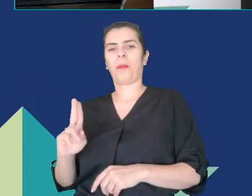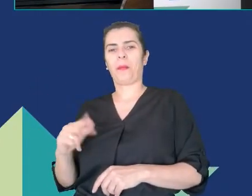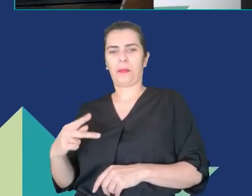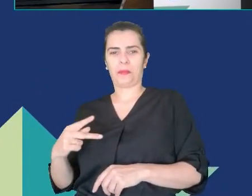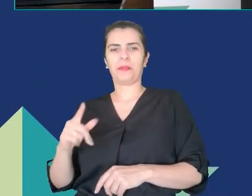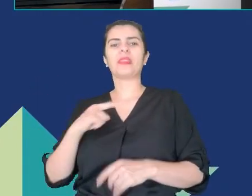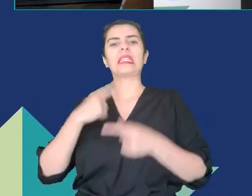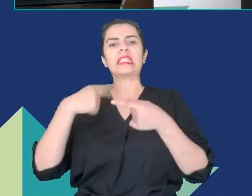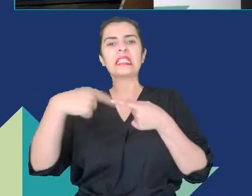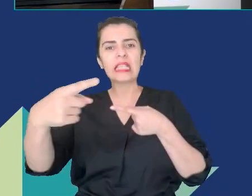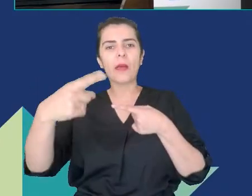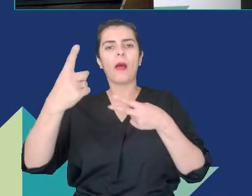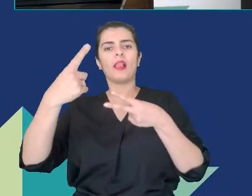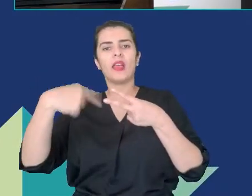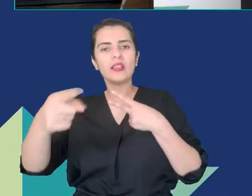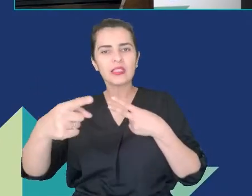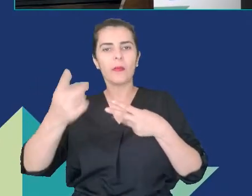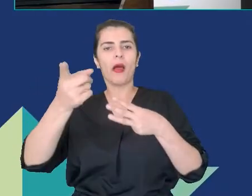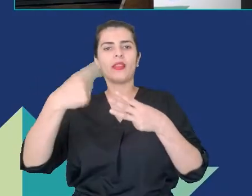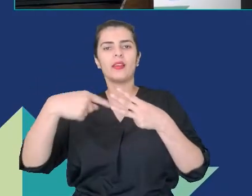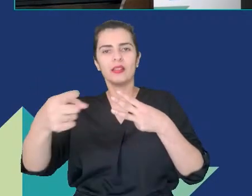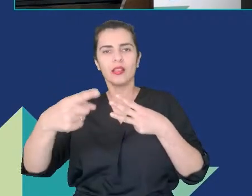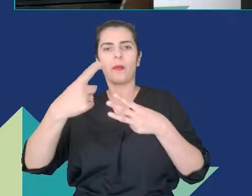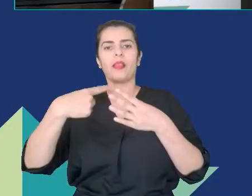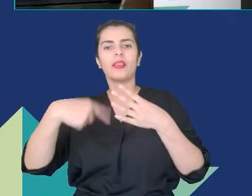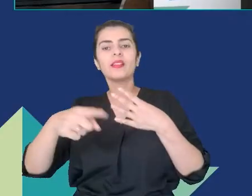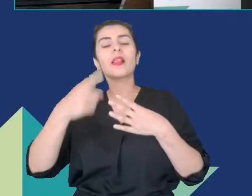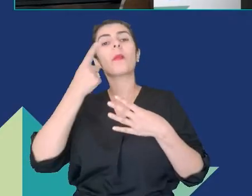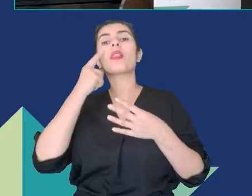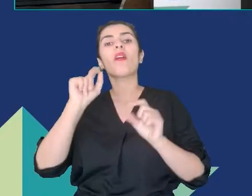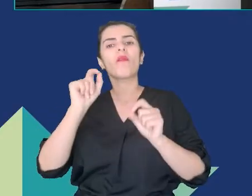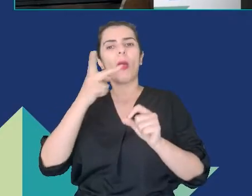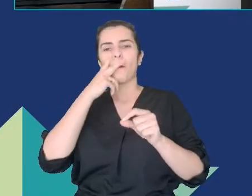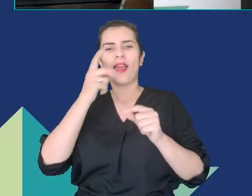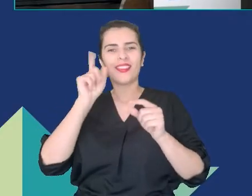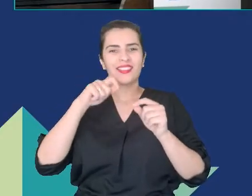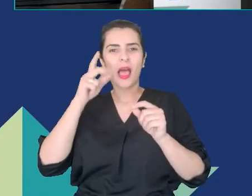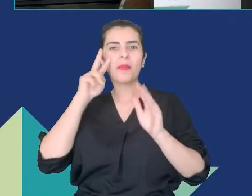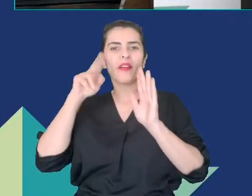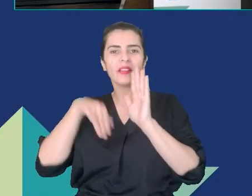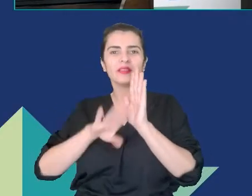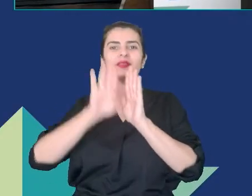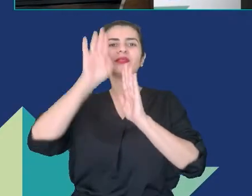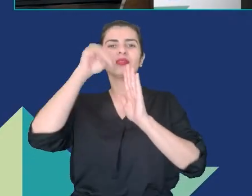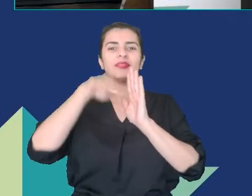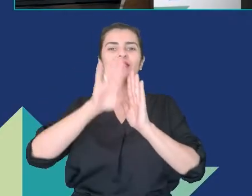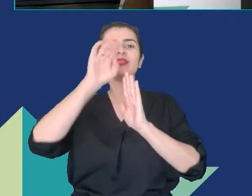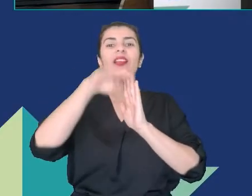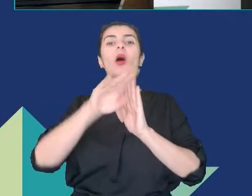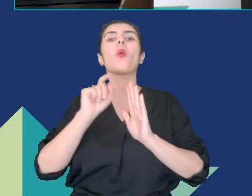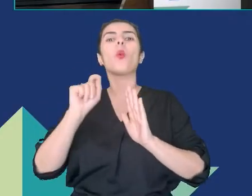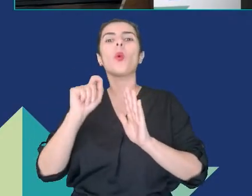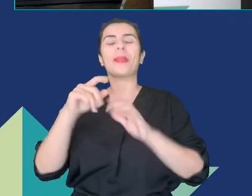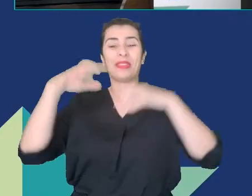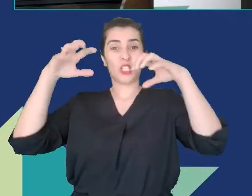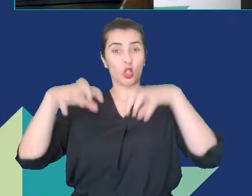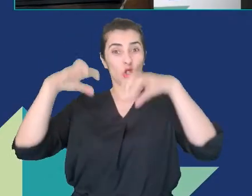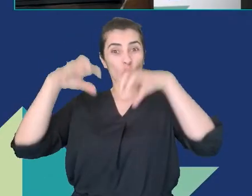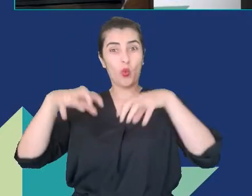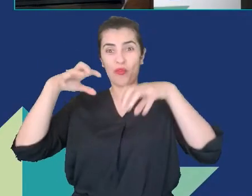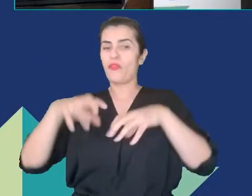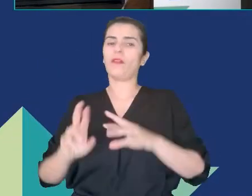usina. A gente vê a sazonalidade claramente, período seco, período chuvoso, vê um